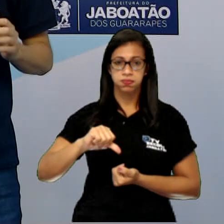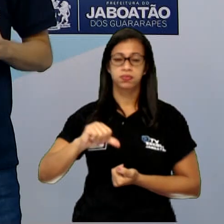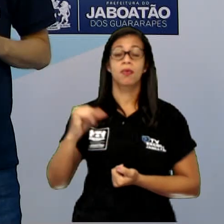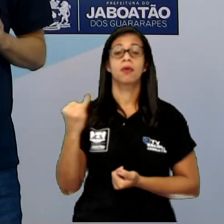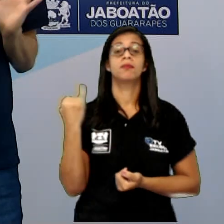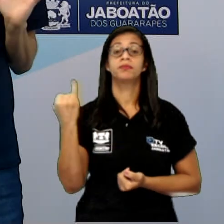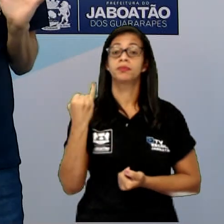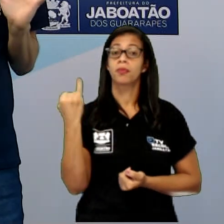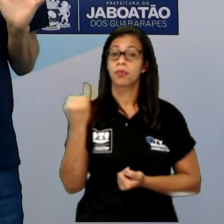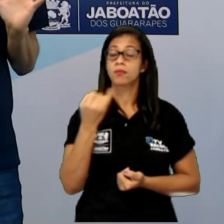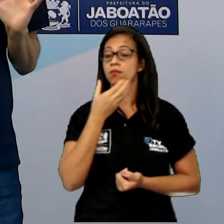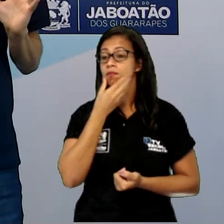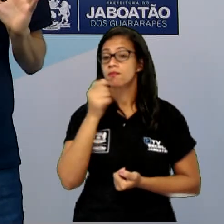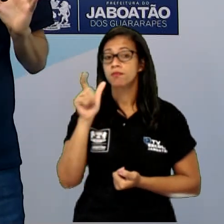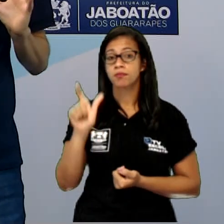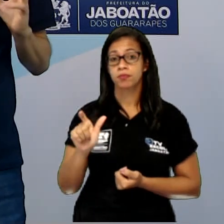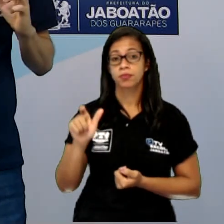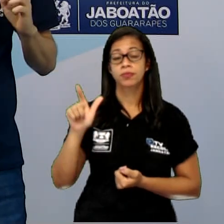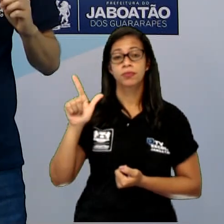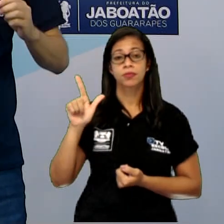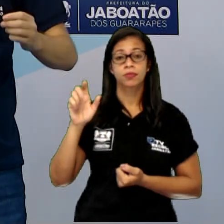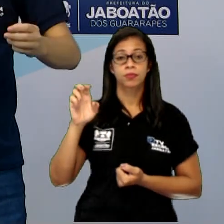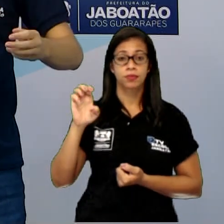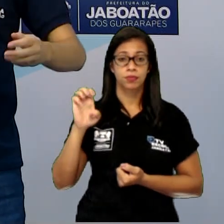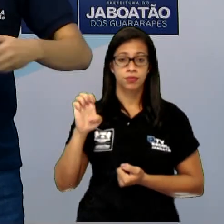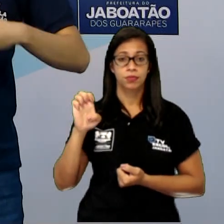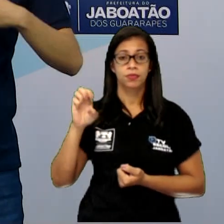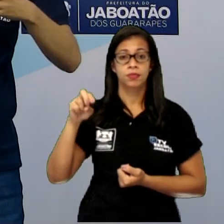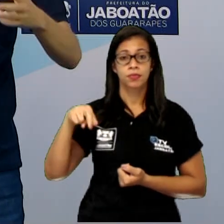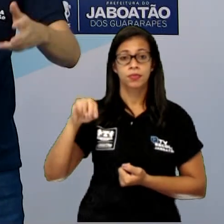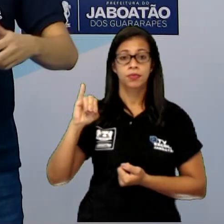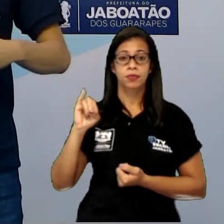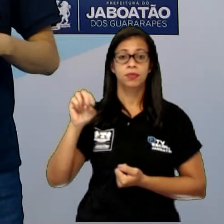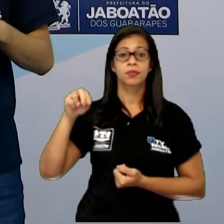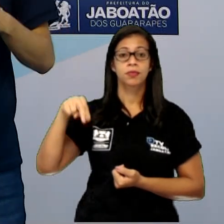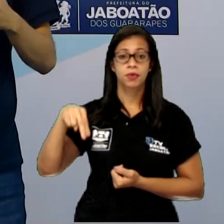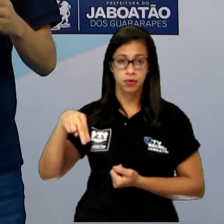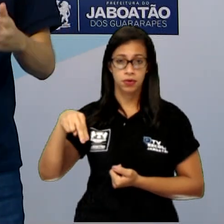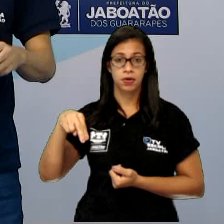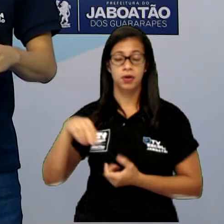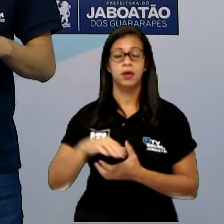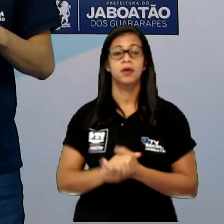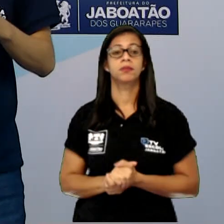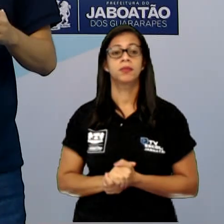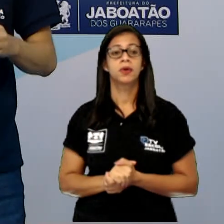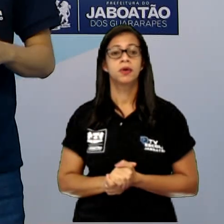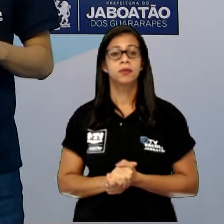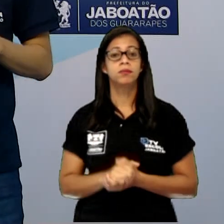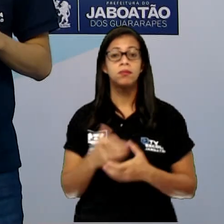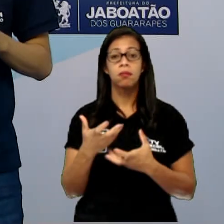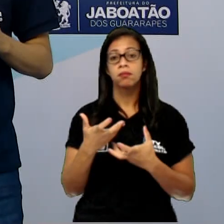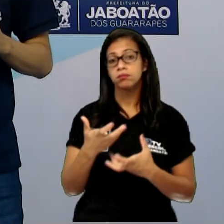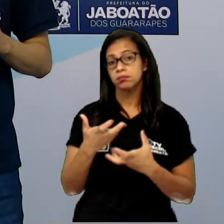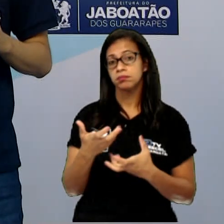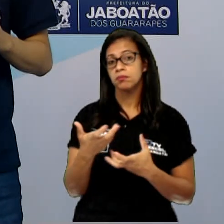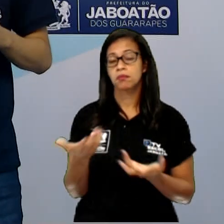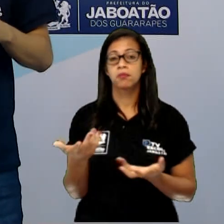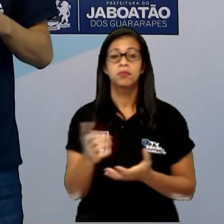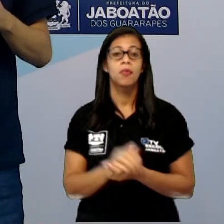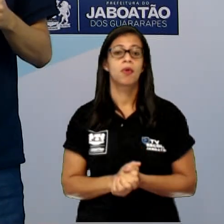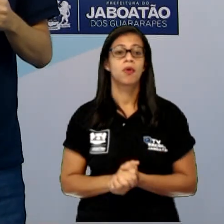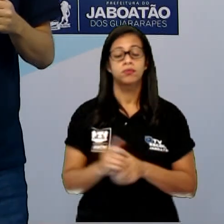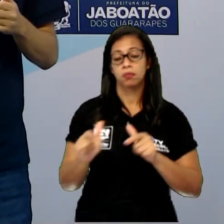Lenin abrisse um pouco o país, né, para a organização do comércio, o desenvolvimento do comércio e pequenas indústrias e fábricas,